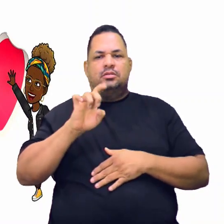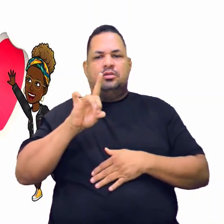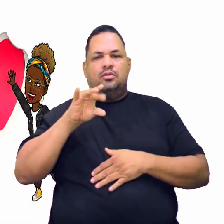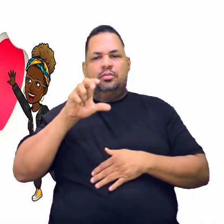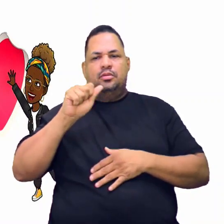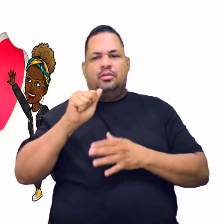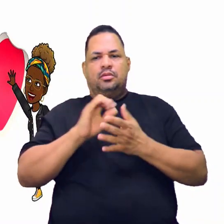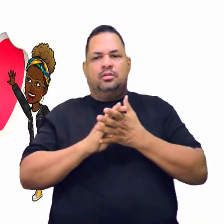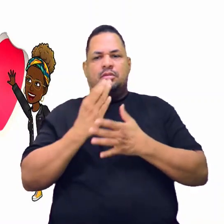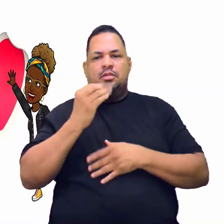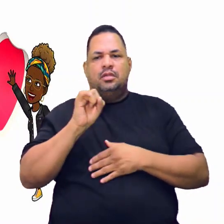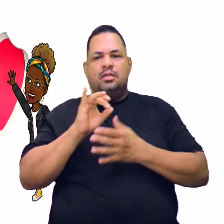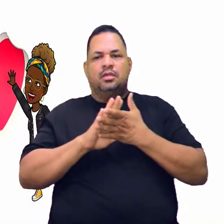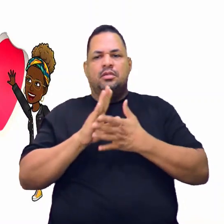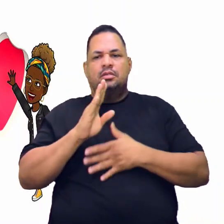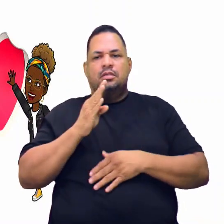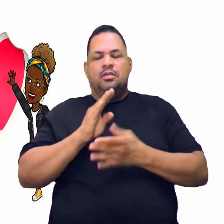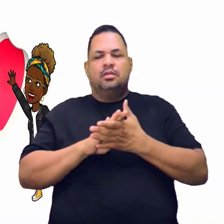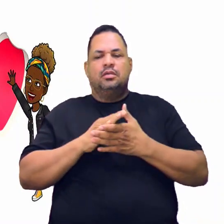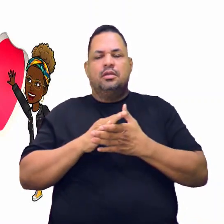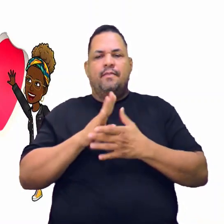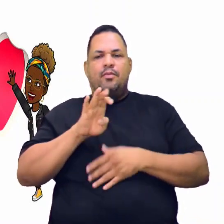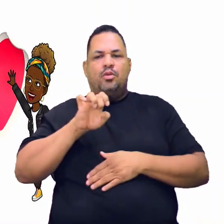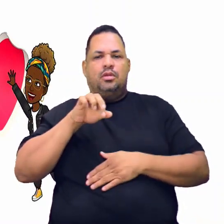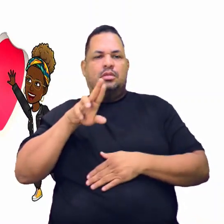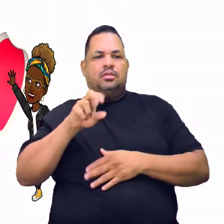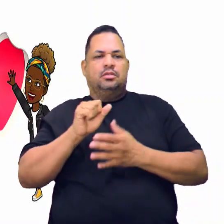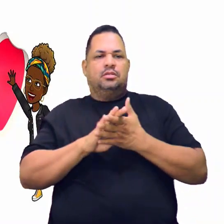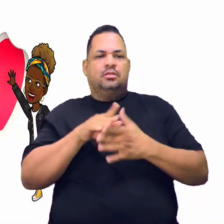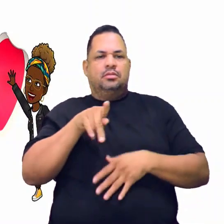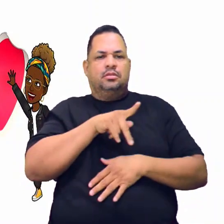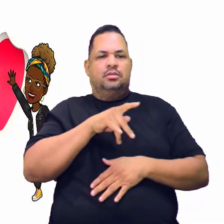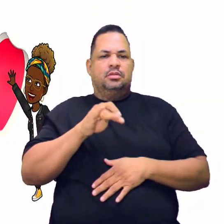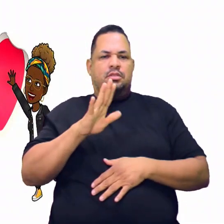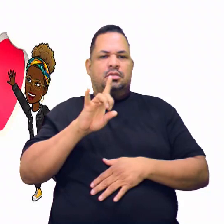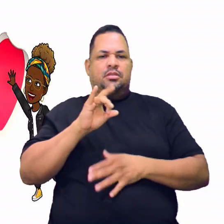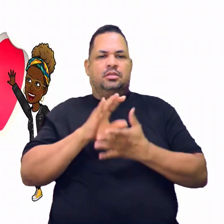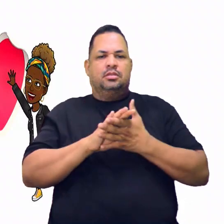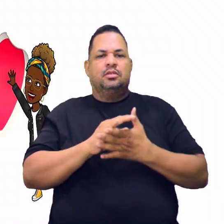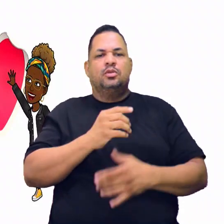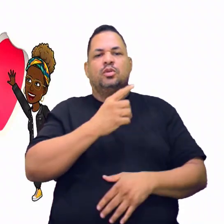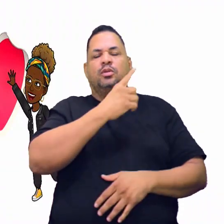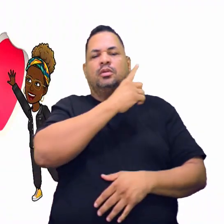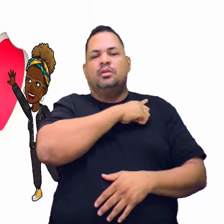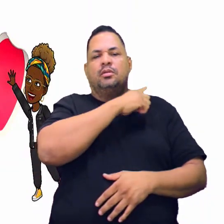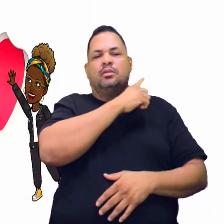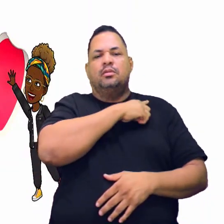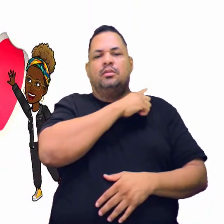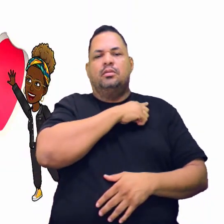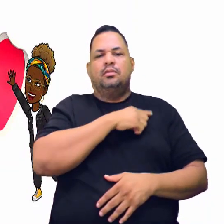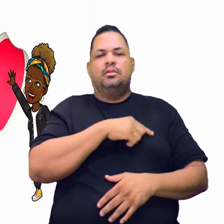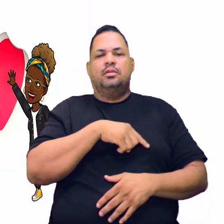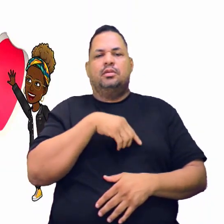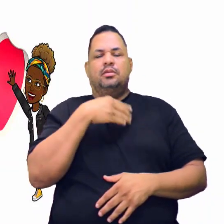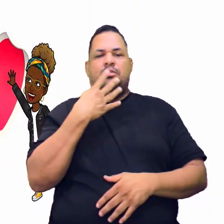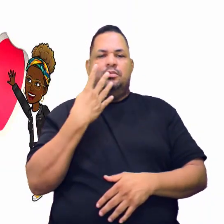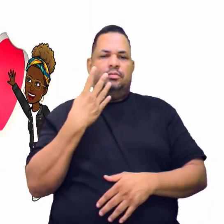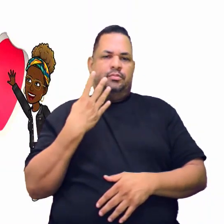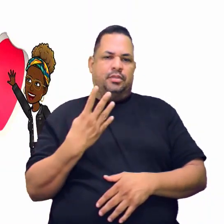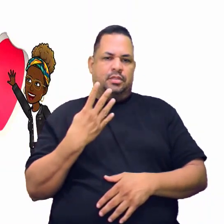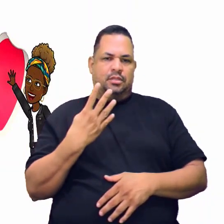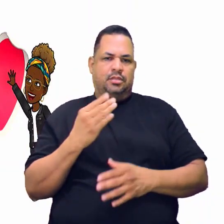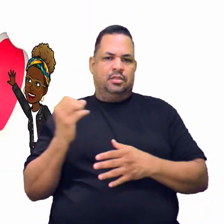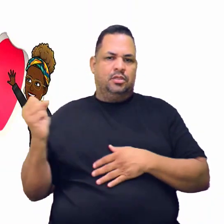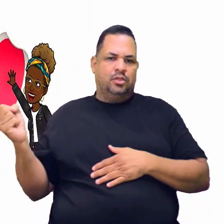Jacinópolis, CRED Buritis, professora Graciele, turma do primeiro ano B, Nova Mamoré. Olha só,